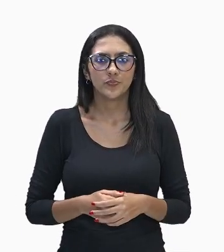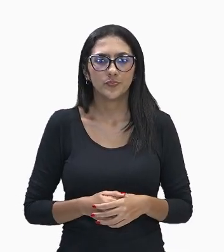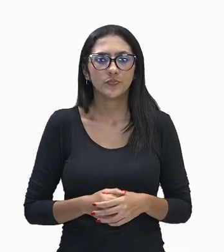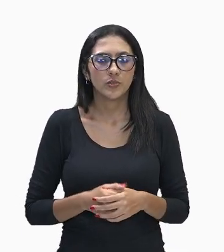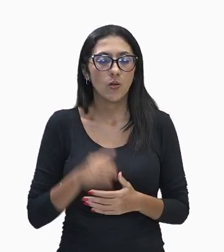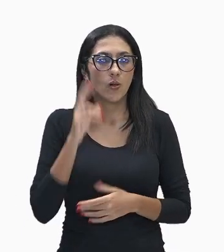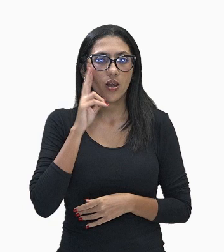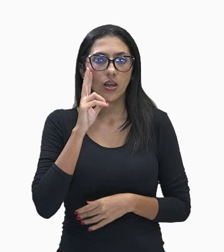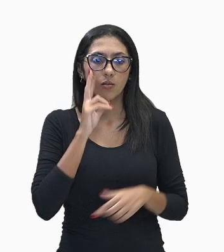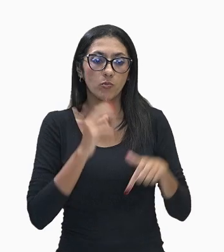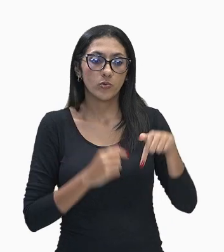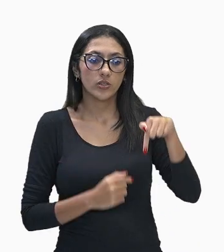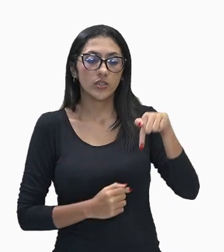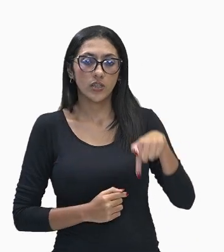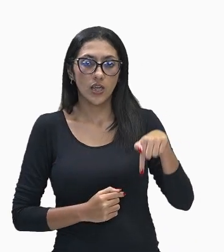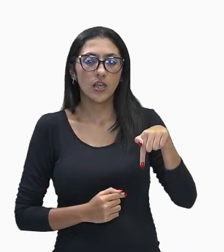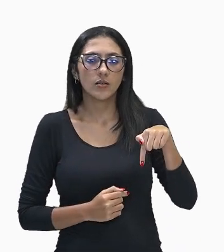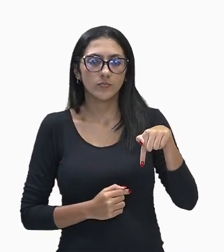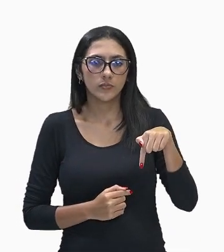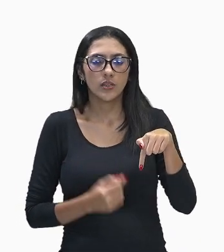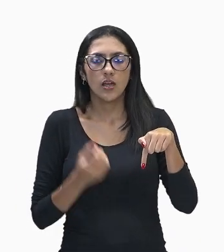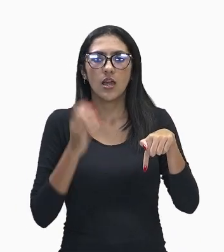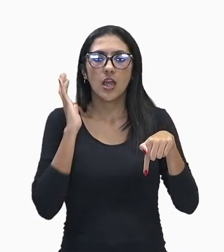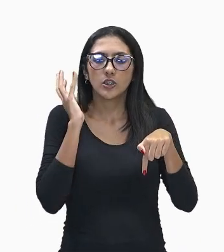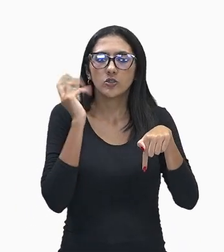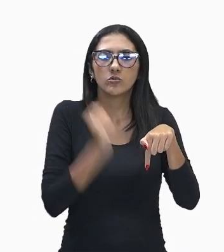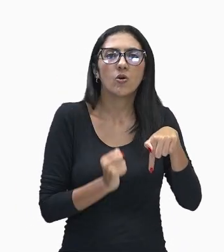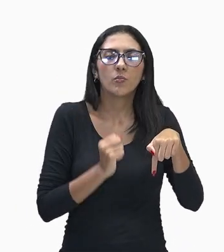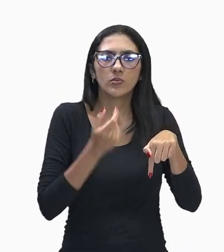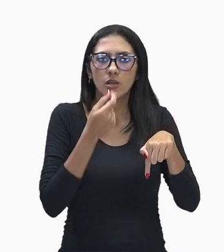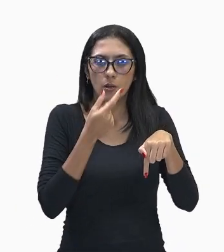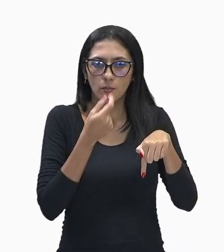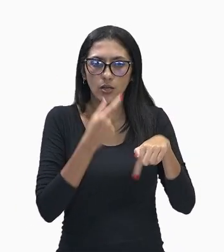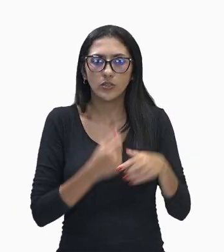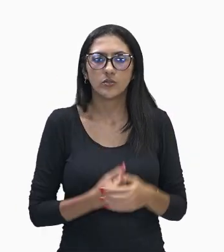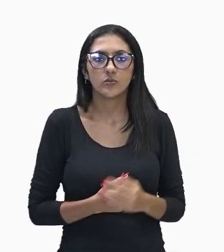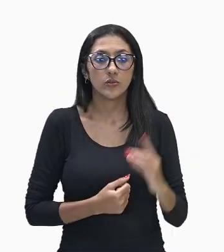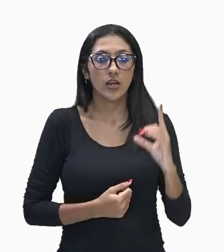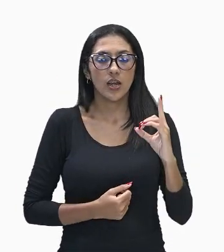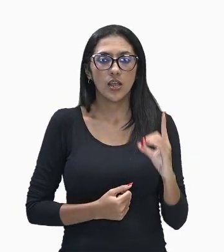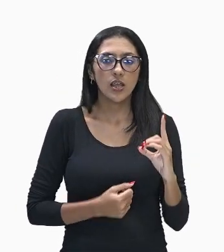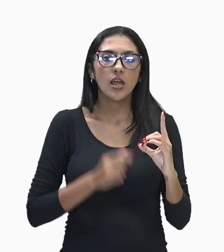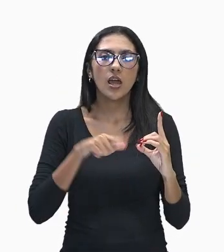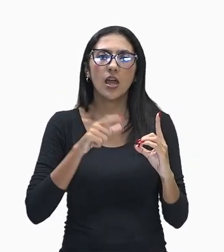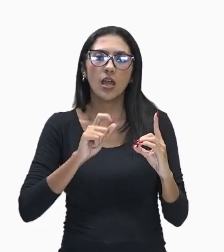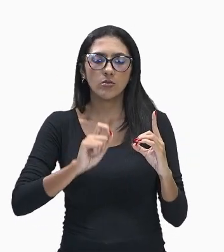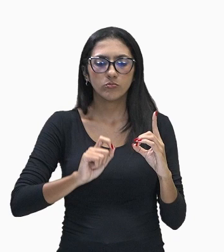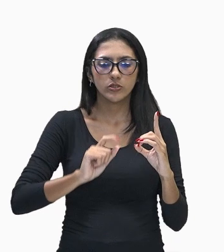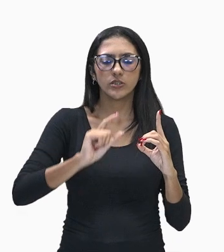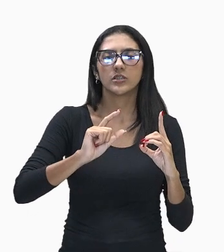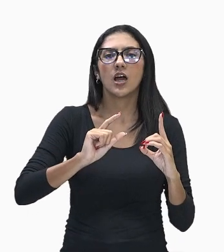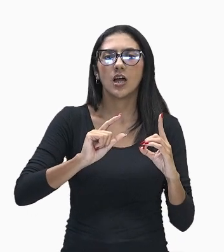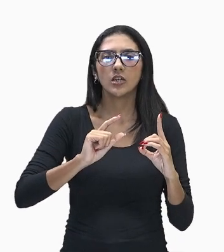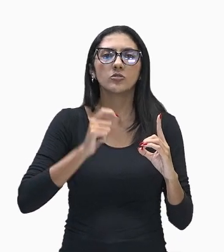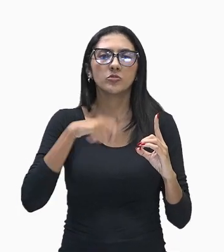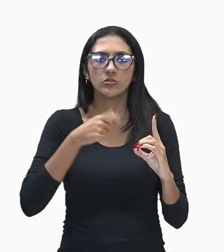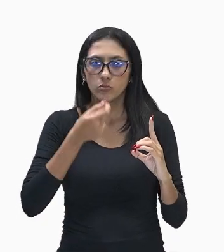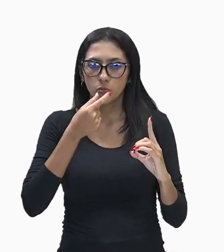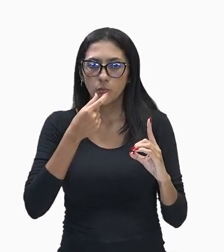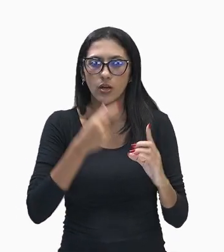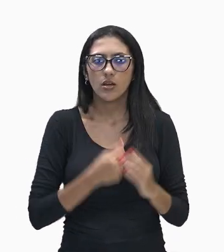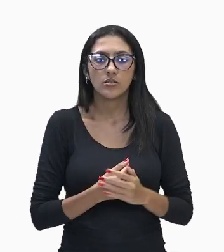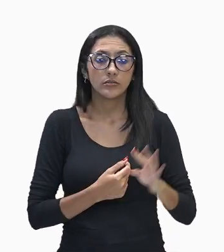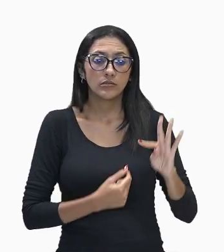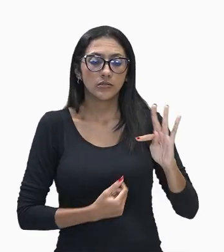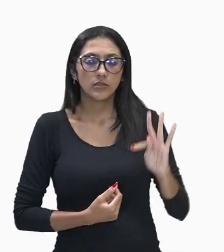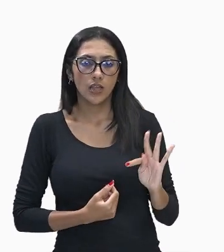é a quantidade total de medicamento necessária, D é a dose do medicamento em miligramas e T